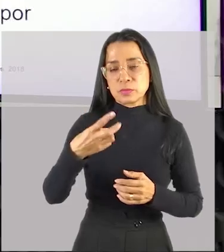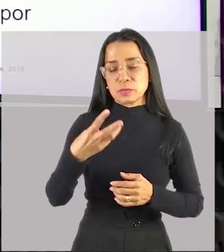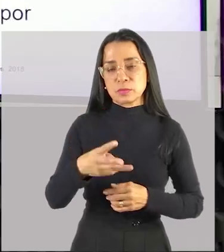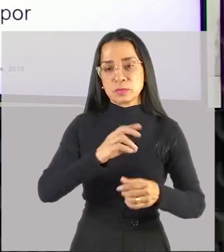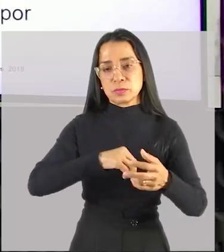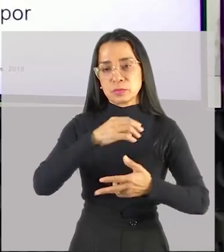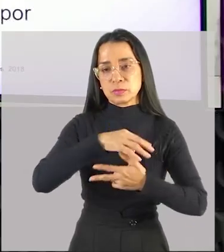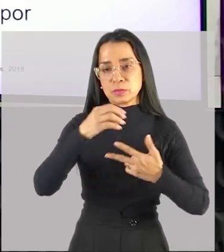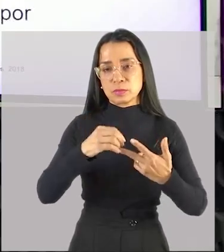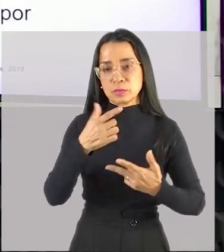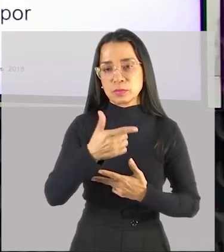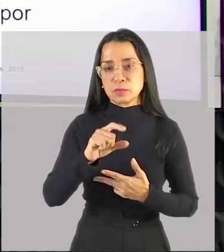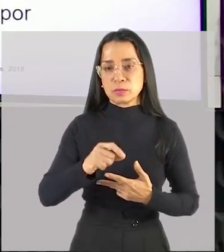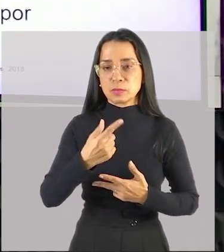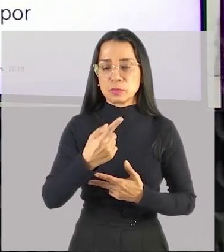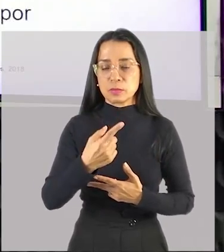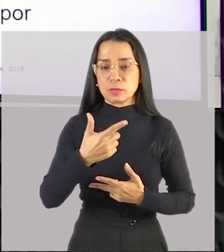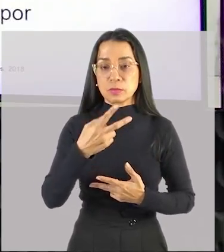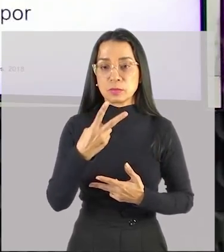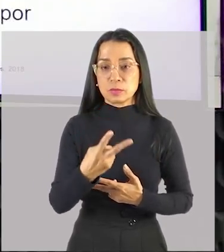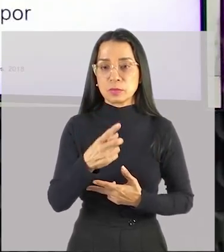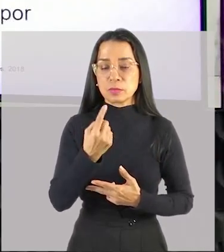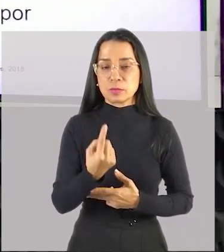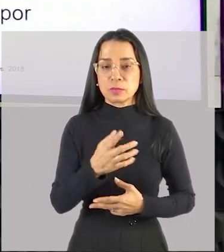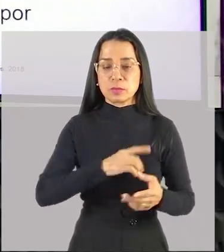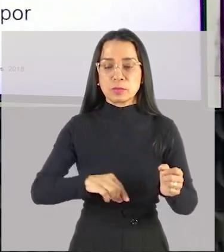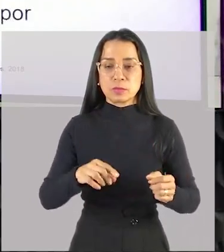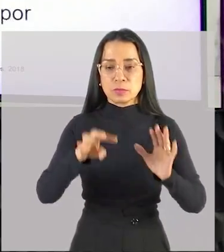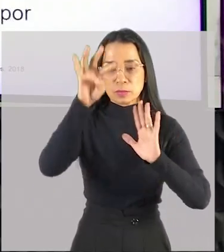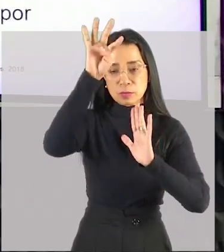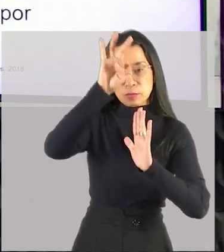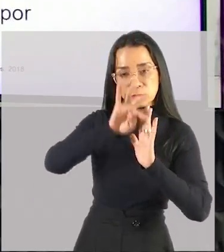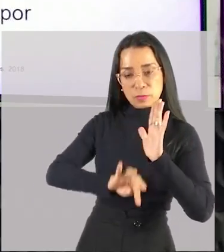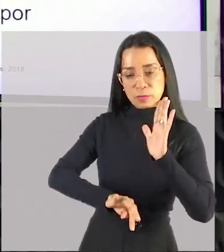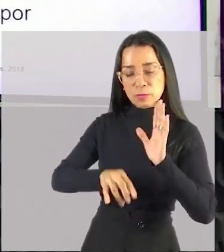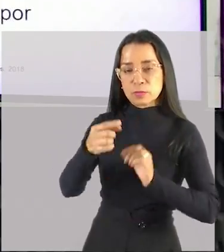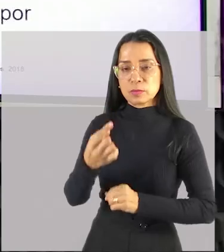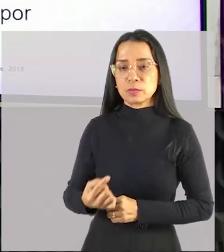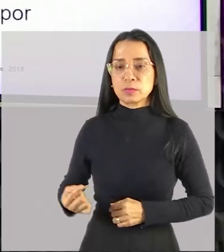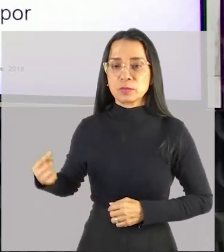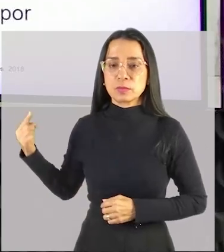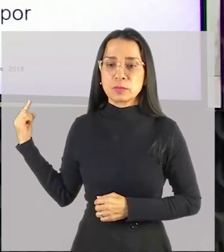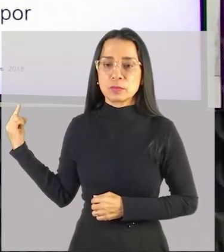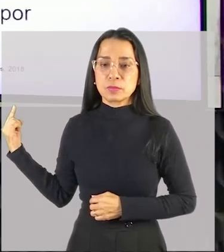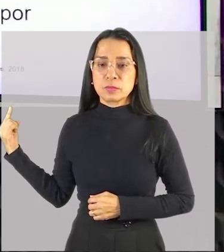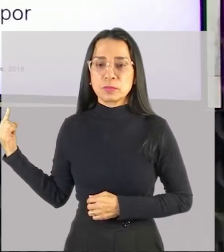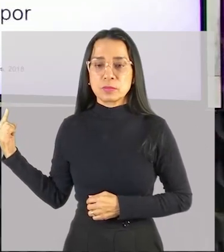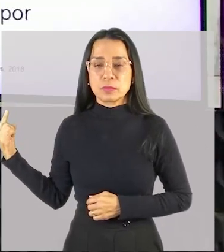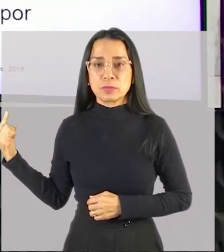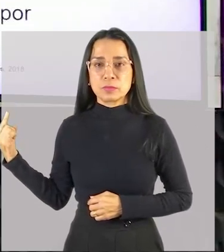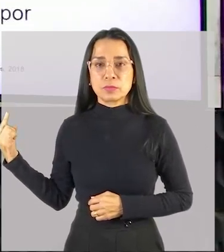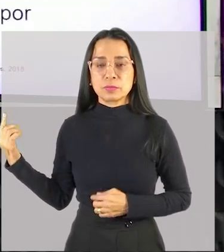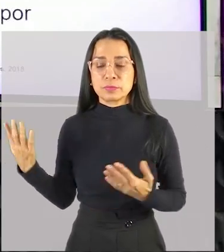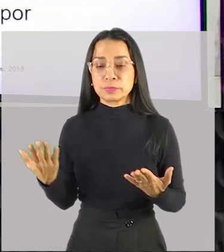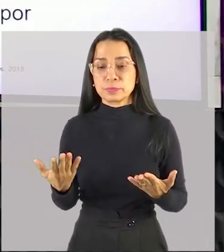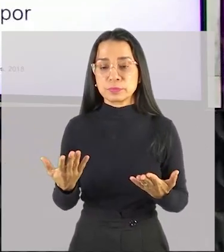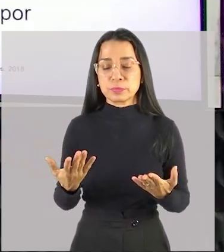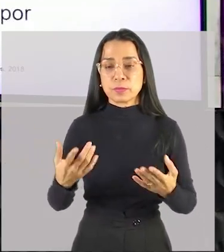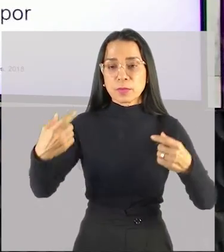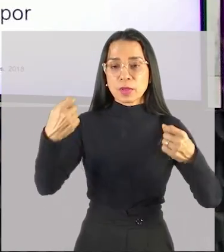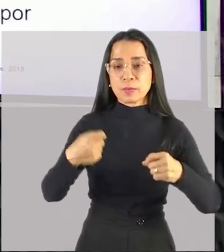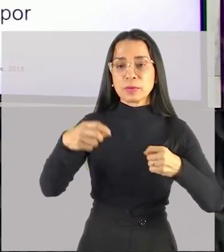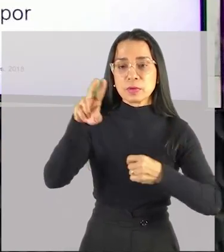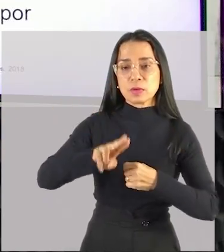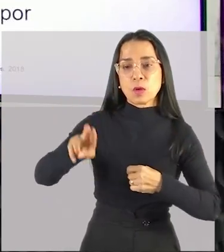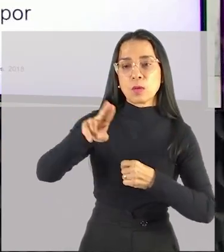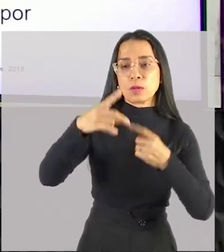a questão do Enem 2021, né? Vamos ao texto? É preciso usar de violência